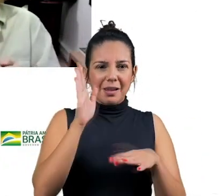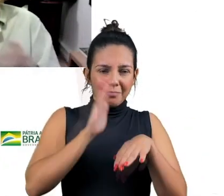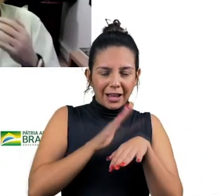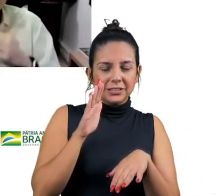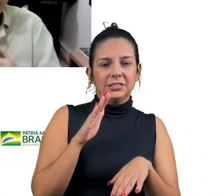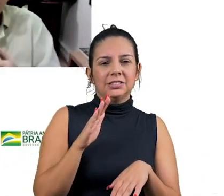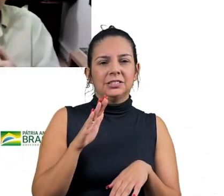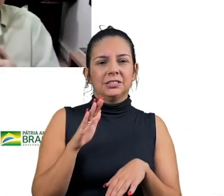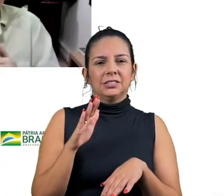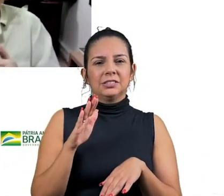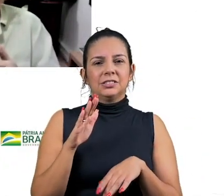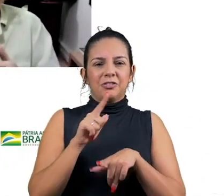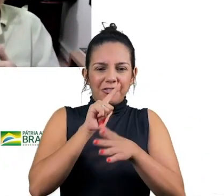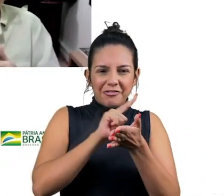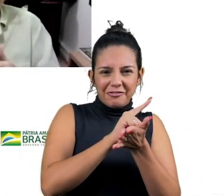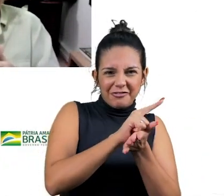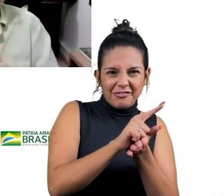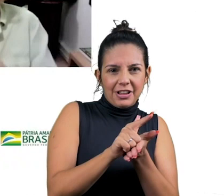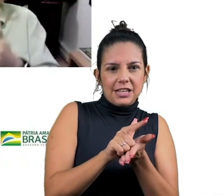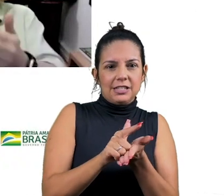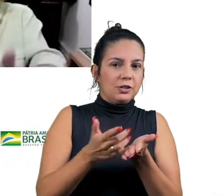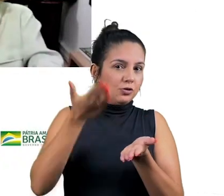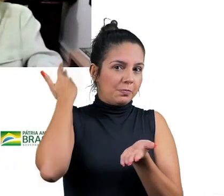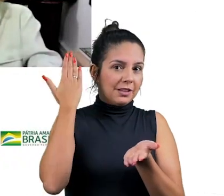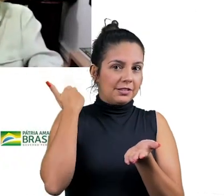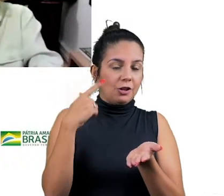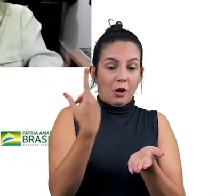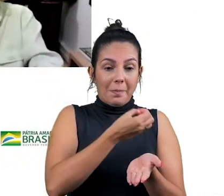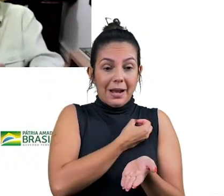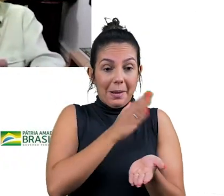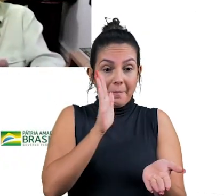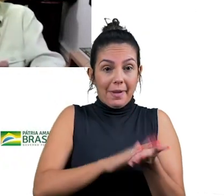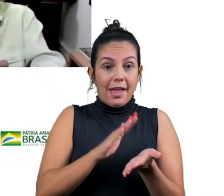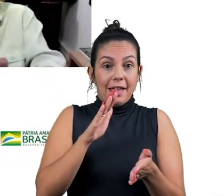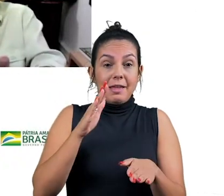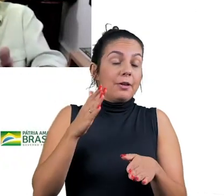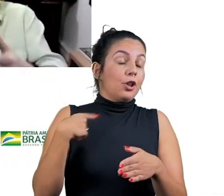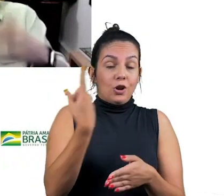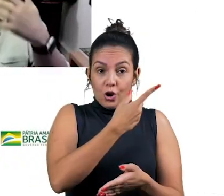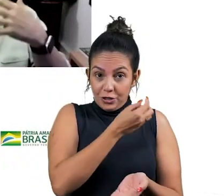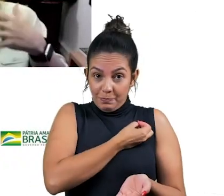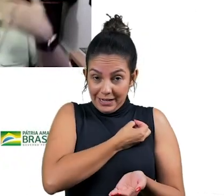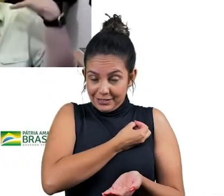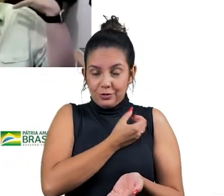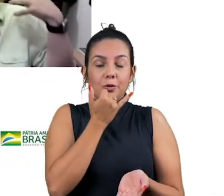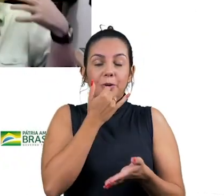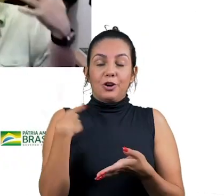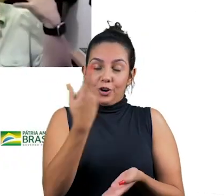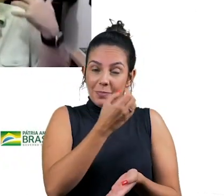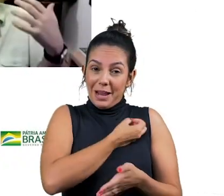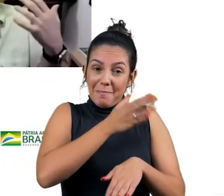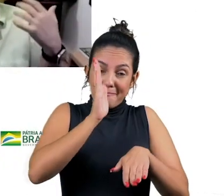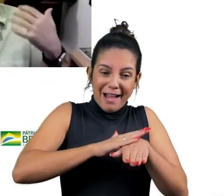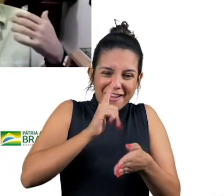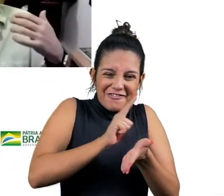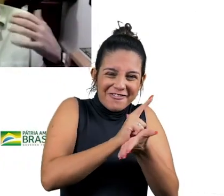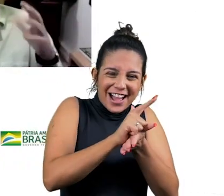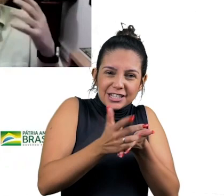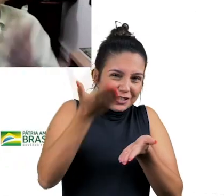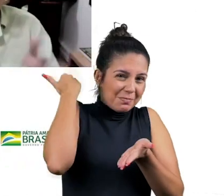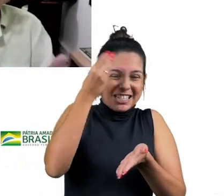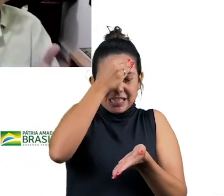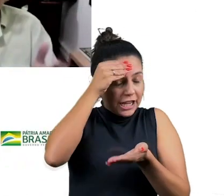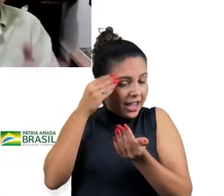mais vazio de passado, cada vez mais cheio de futuro. Né? Por quê? Porque toda a nossa